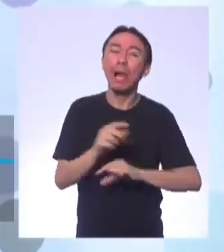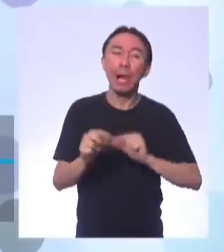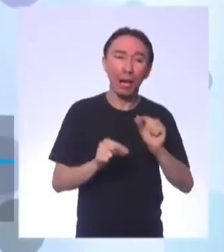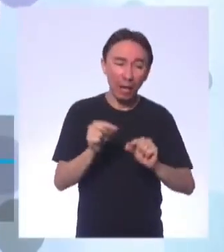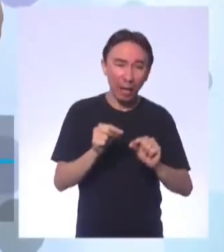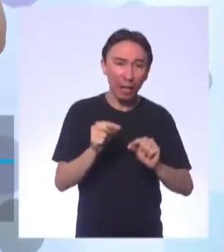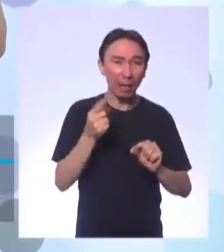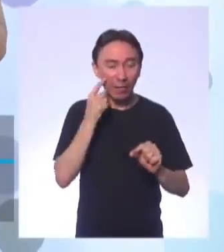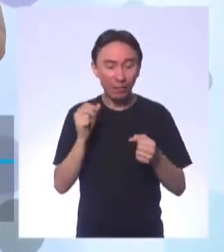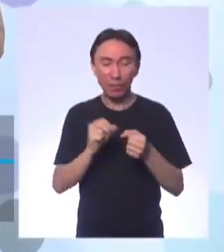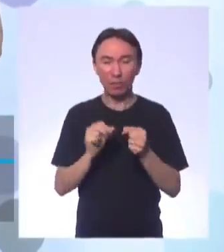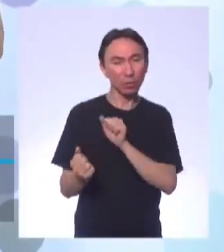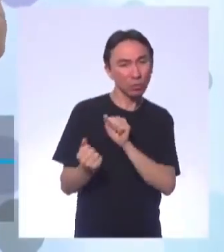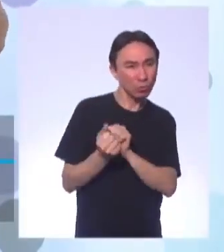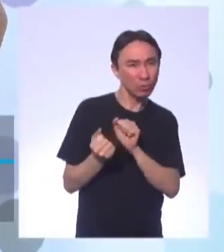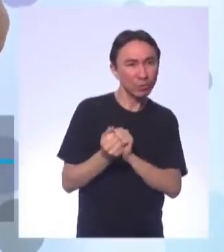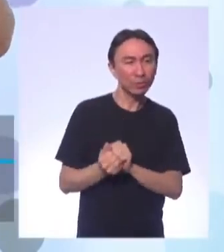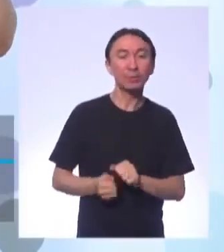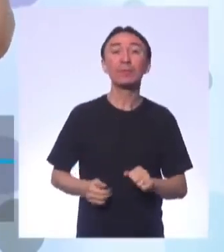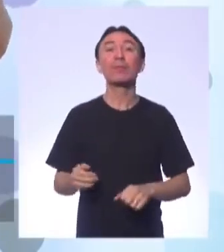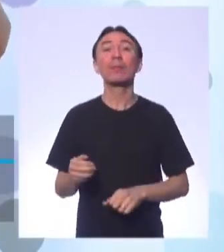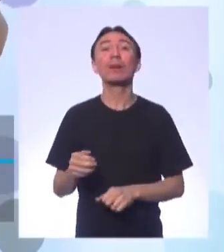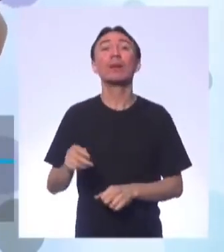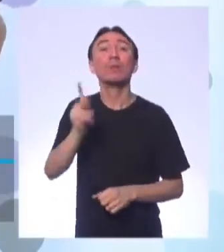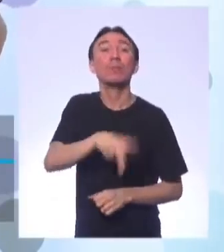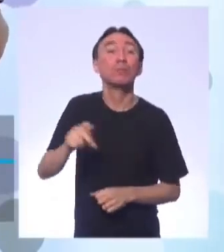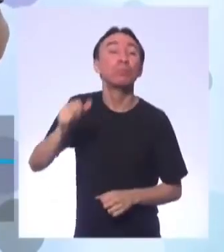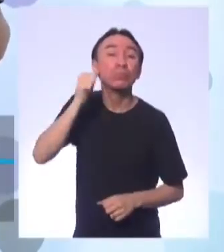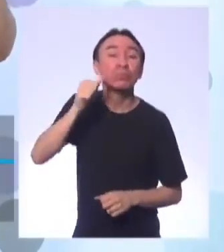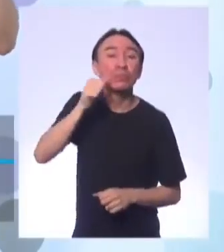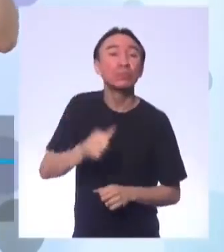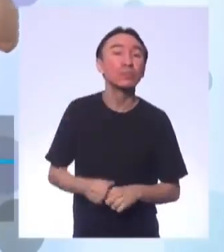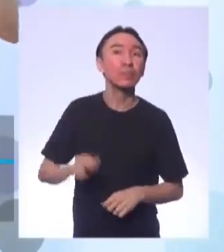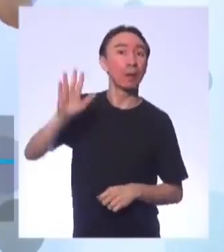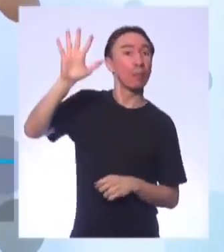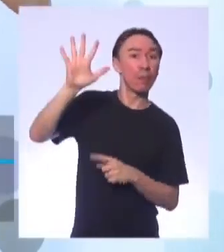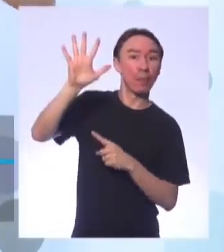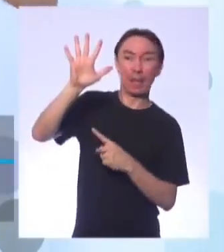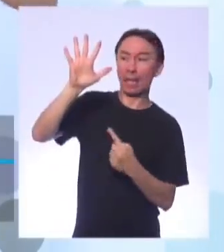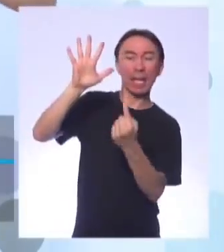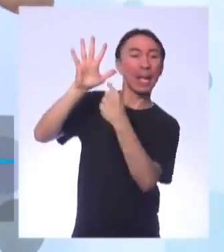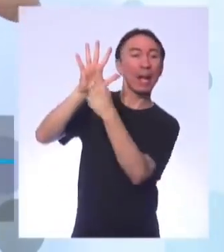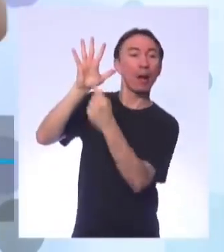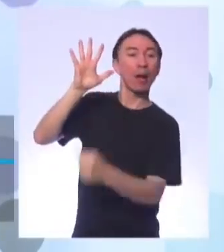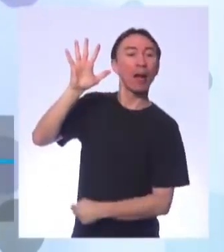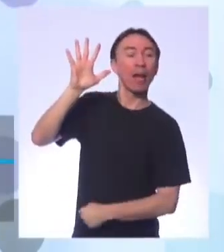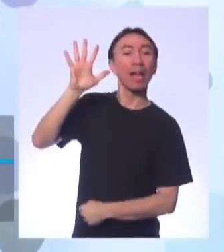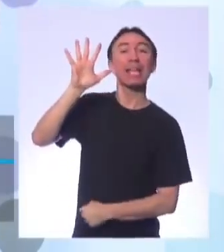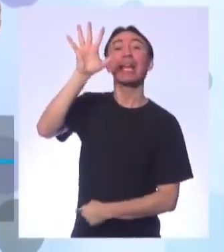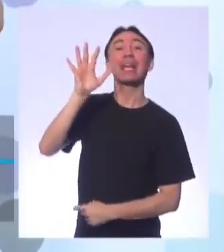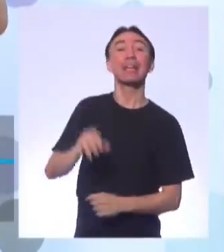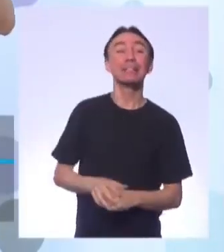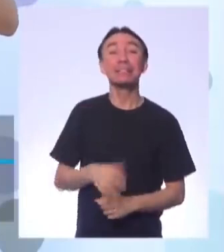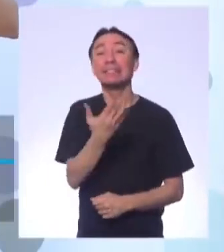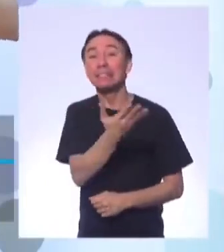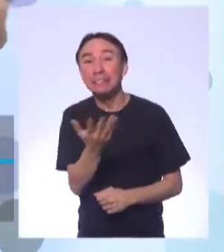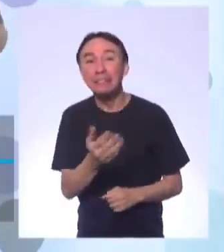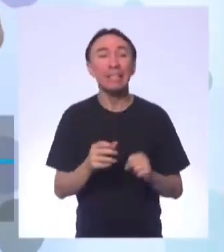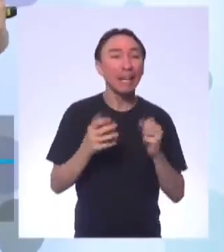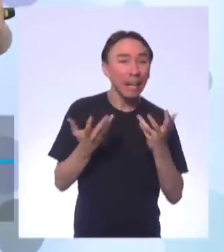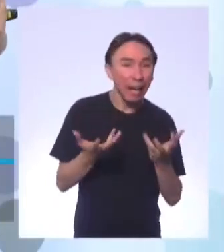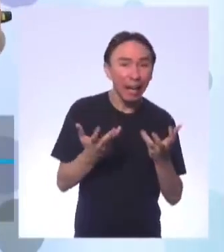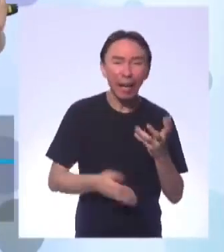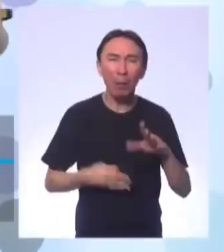para participar então a pro O que é gay o a mão aí que colocou ver quem que é participar dessa aula colocar aí